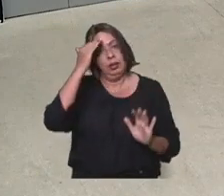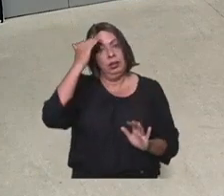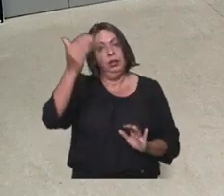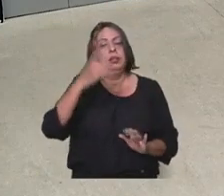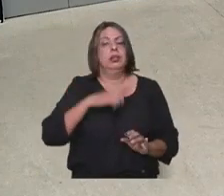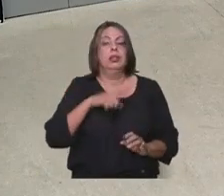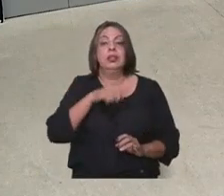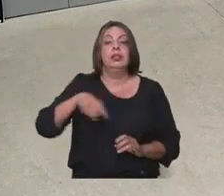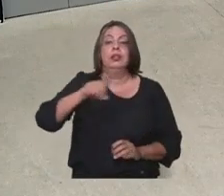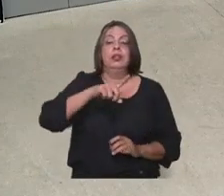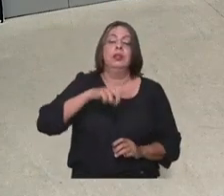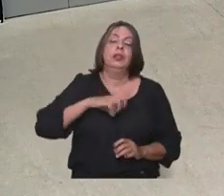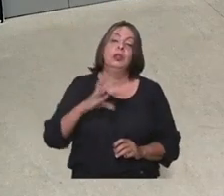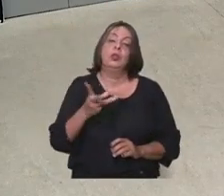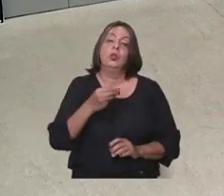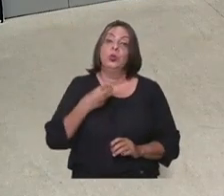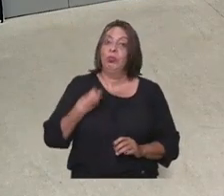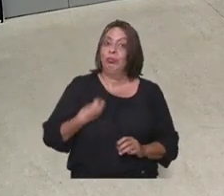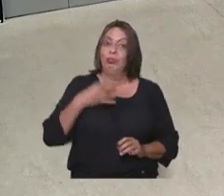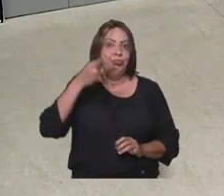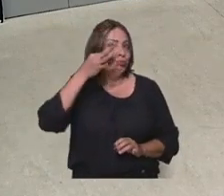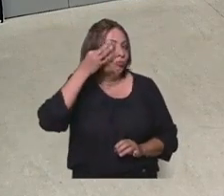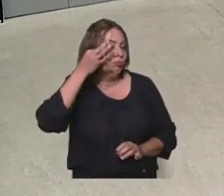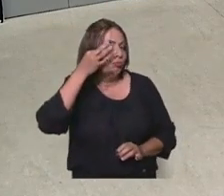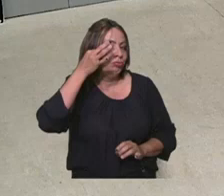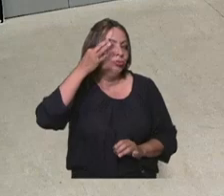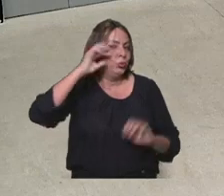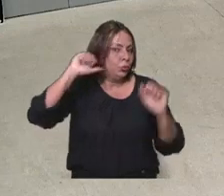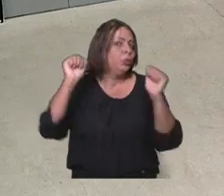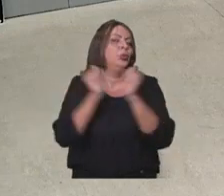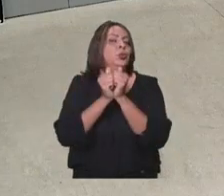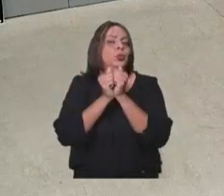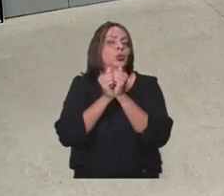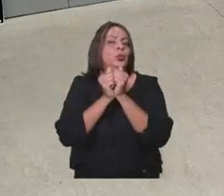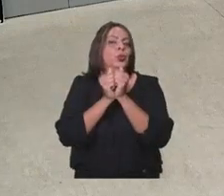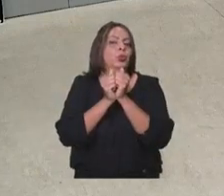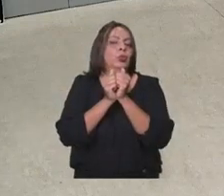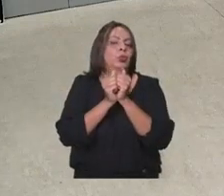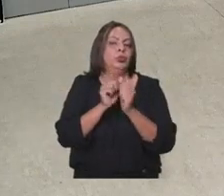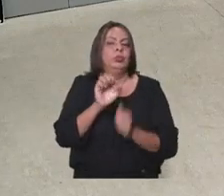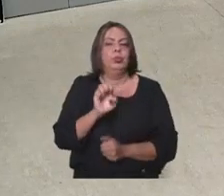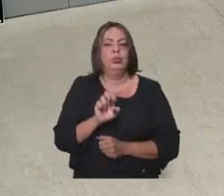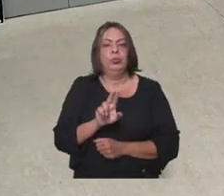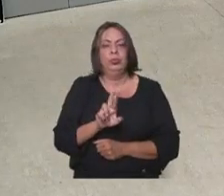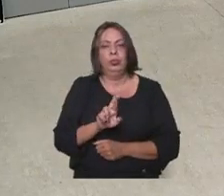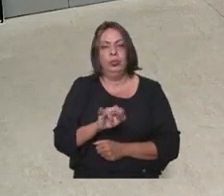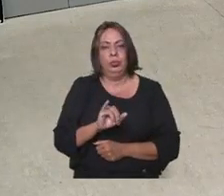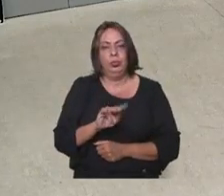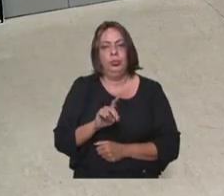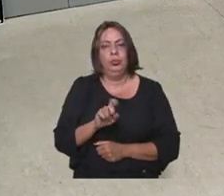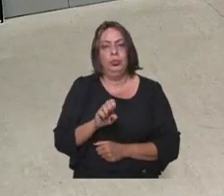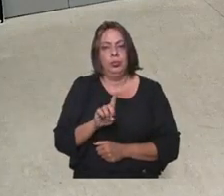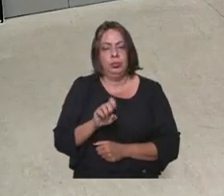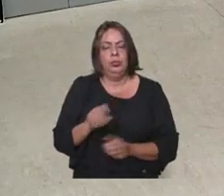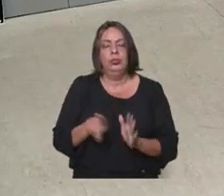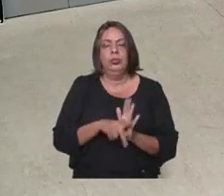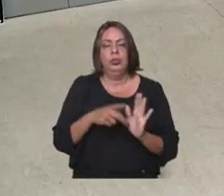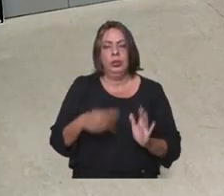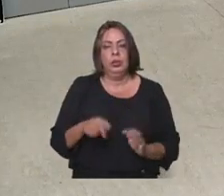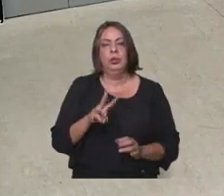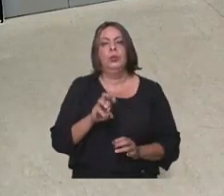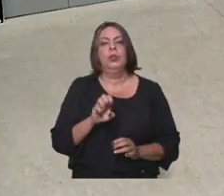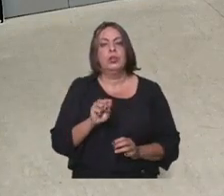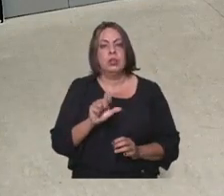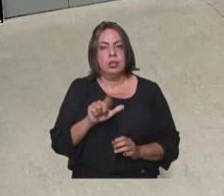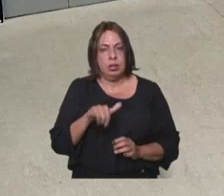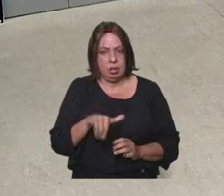todos que estão aí ao vivaço conosco. Eurípedes, ligadinho, Ézio Santos, de aqui da Ban.